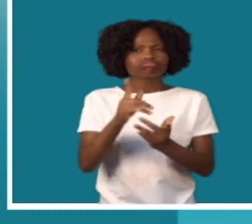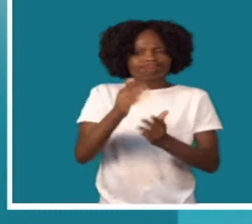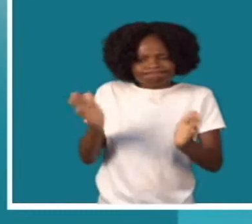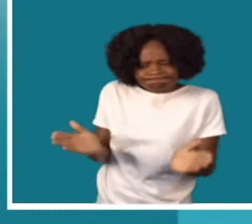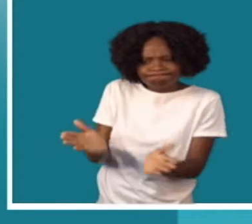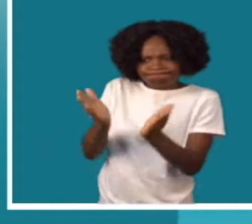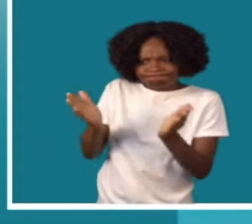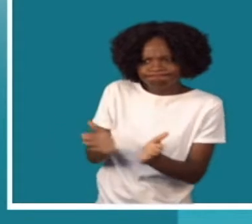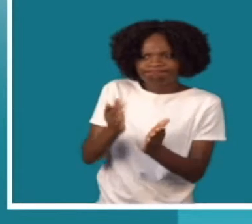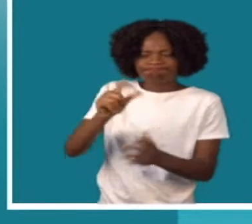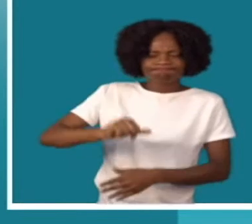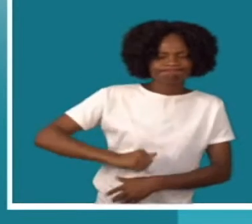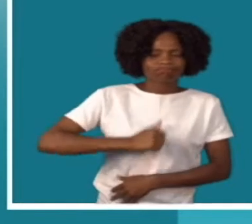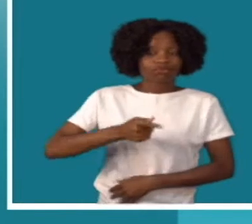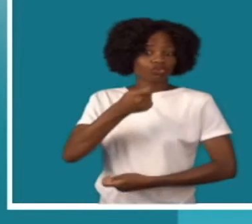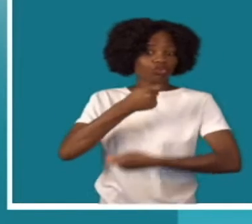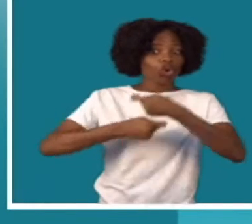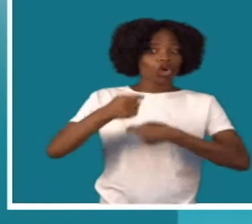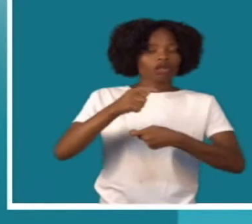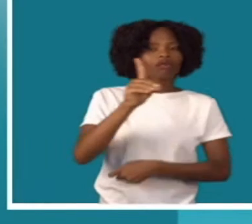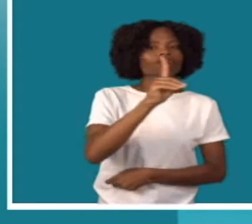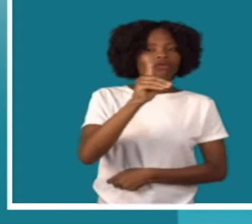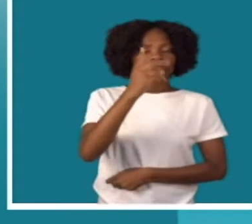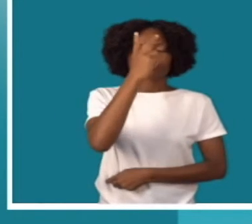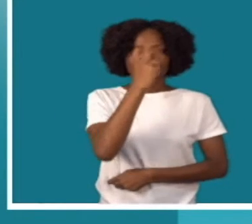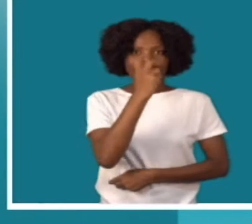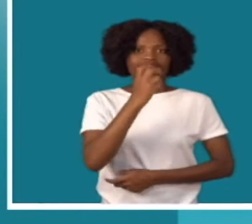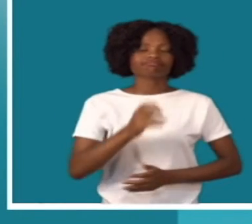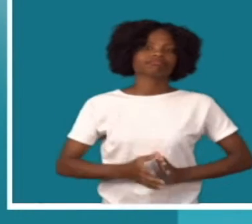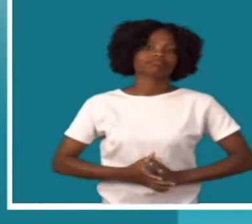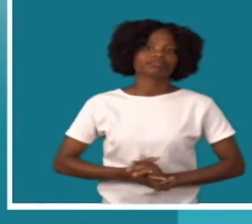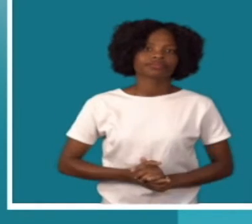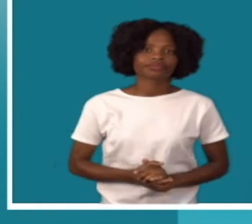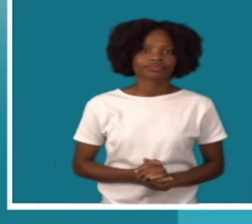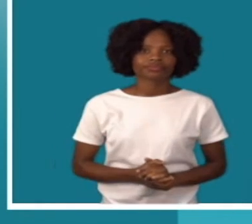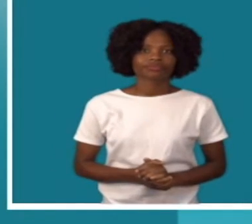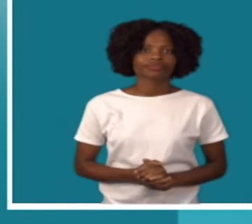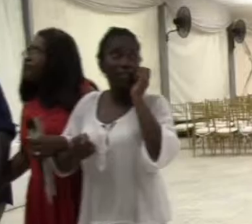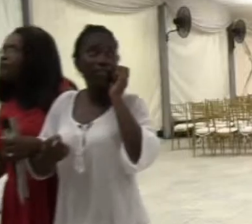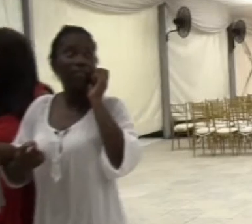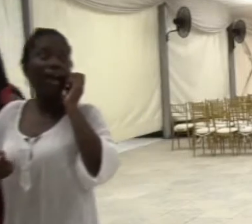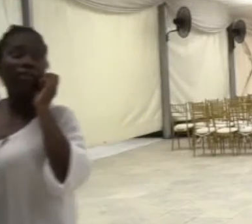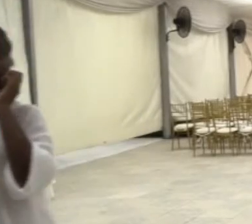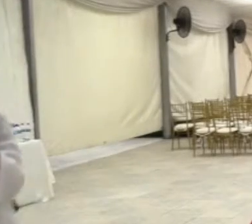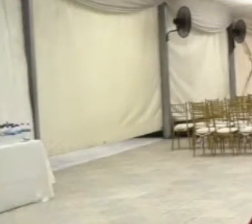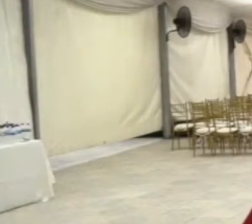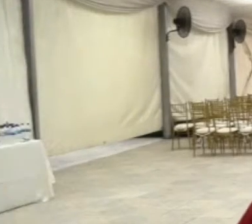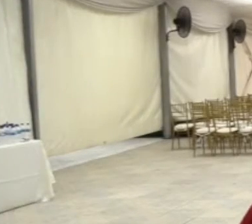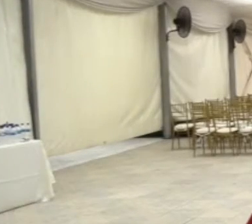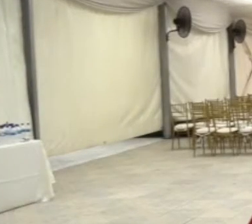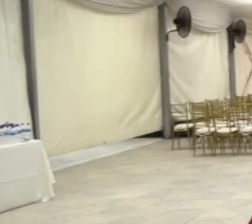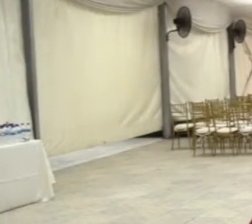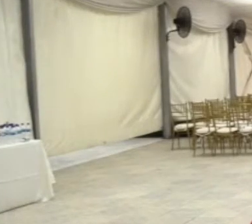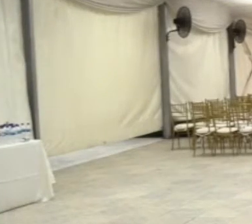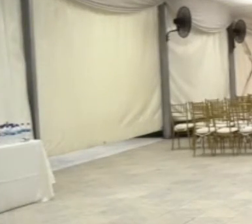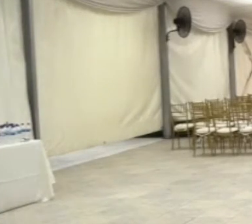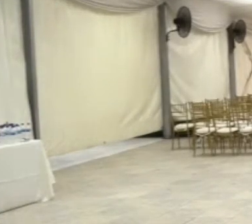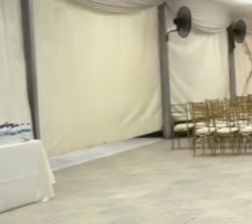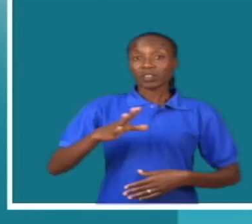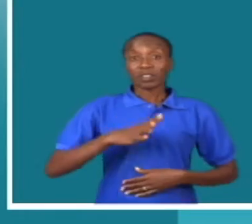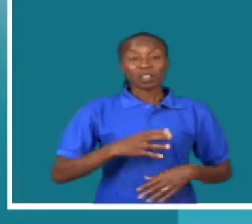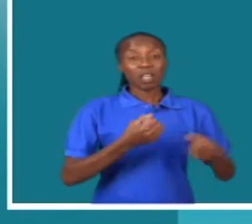de Moçambique, na cidade de Maputo, organizou um workshop para empoderar economicamente as mulheres com deficiência